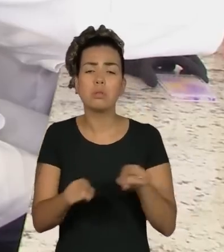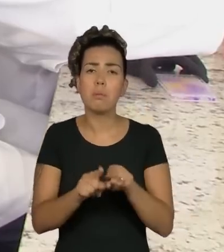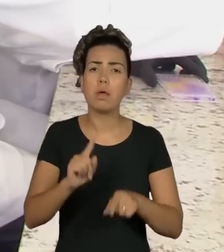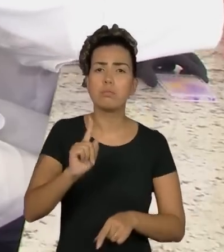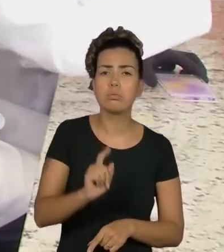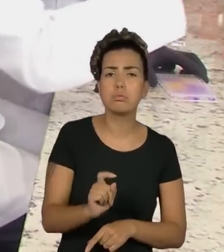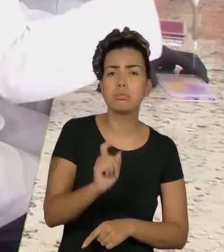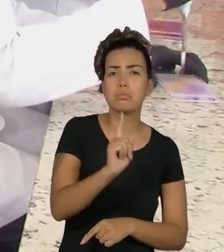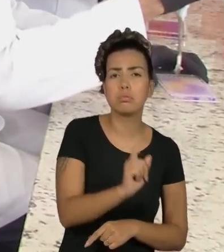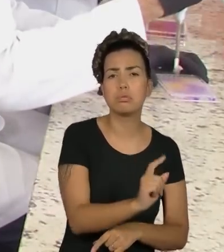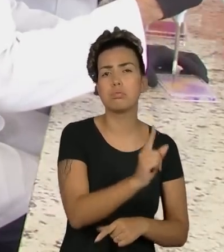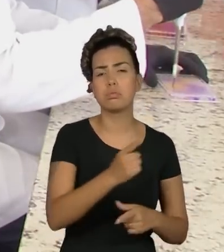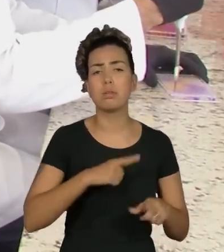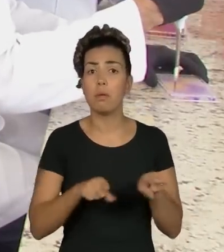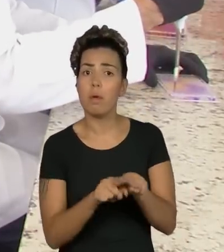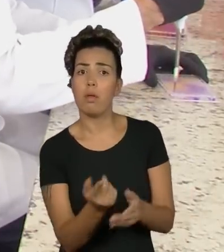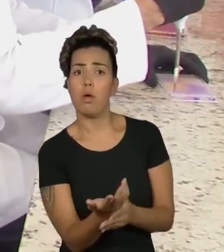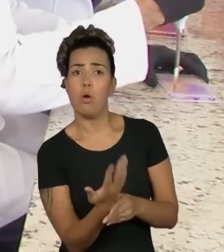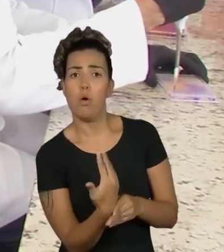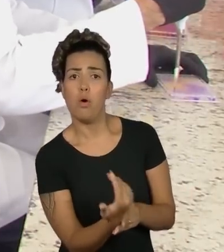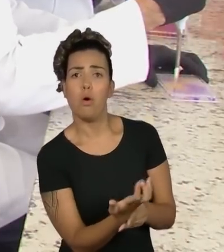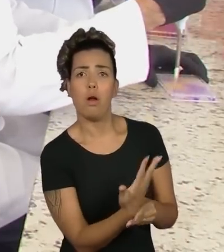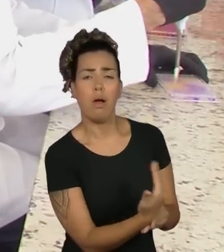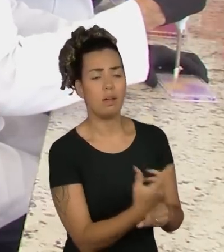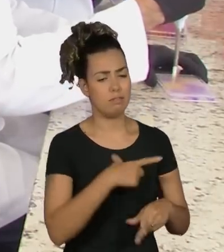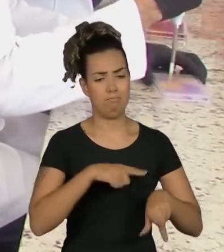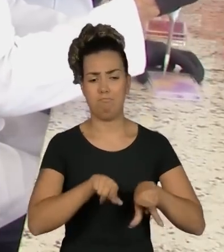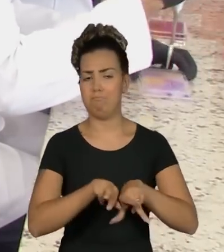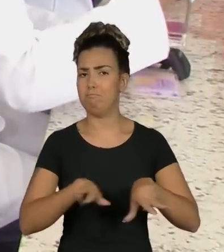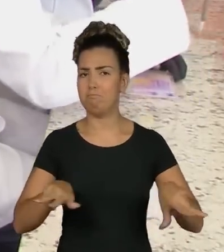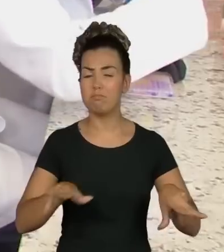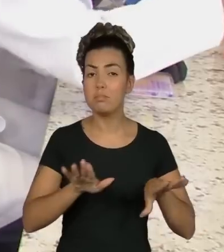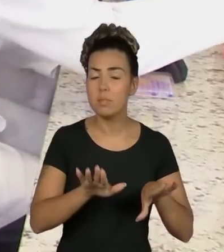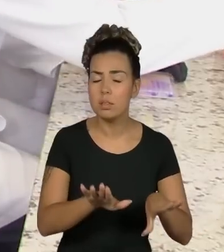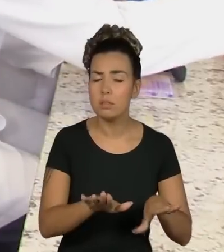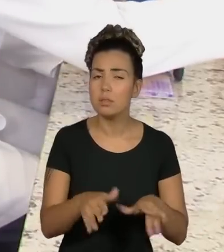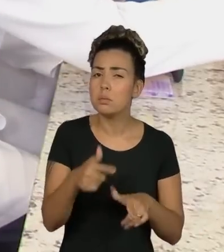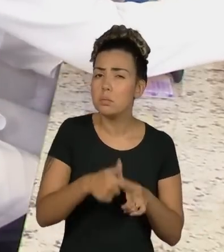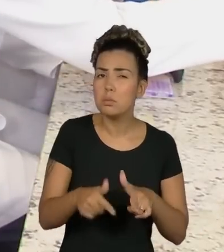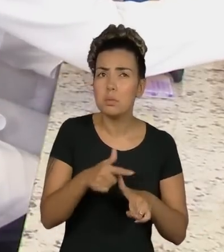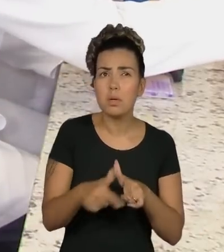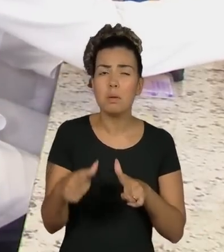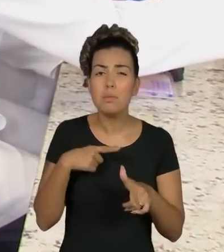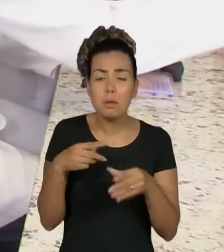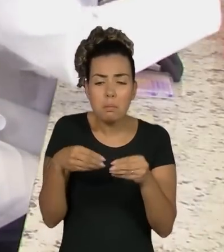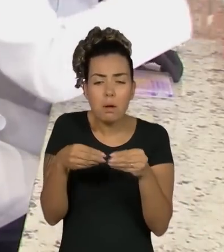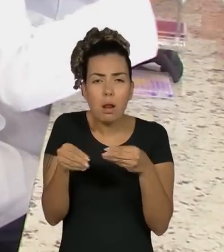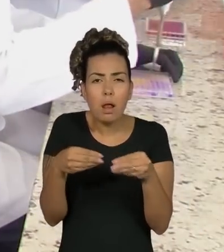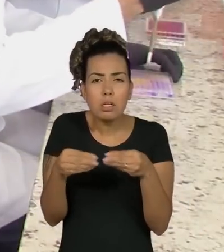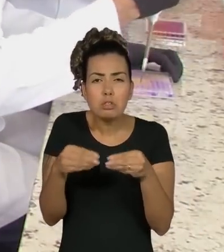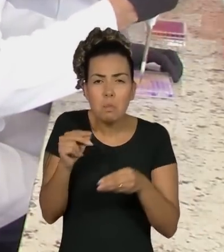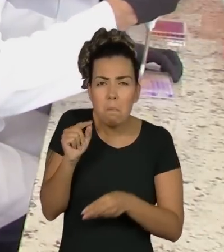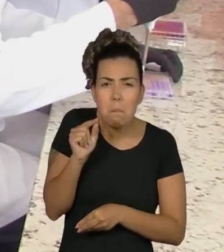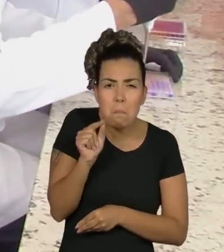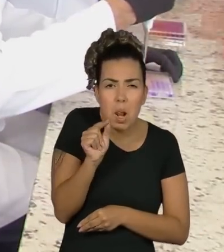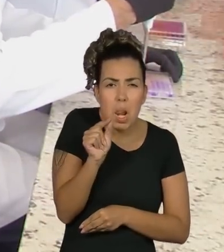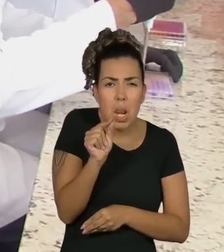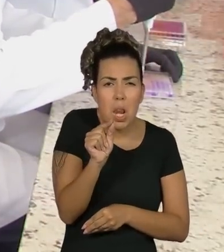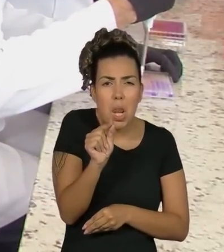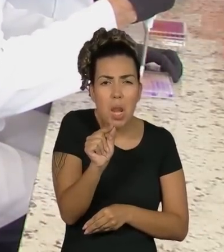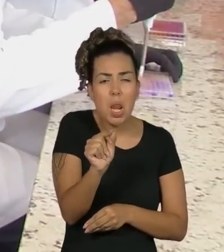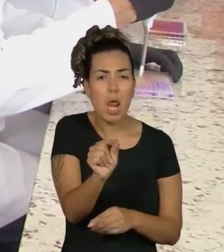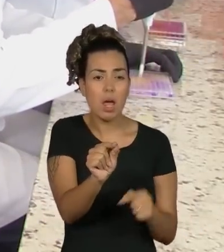corais. Outro grande problema são os microplásticos, aquelas pequeníssimas partículas em que o plástico se